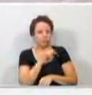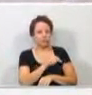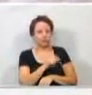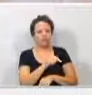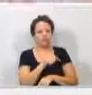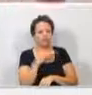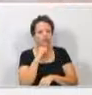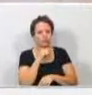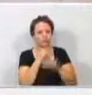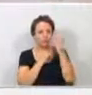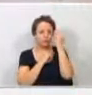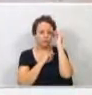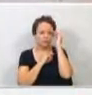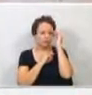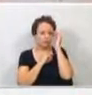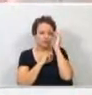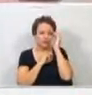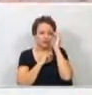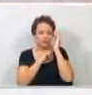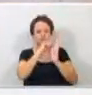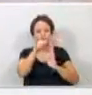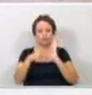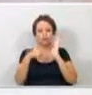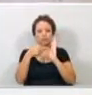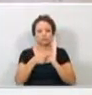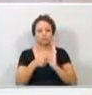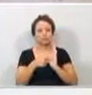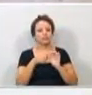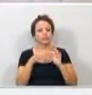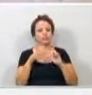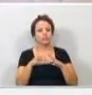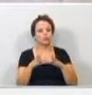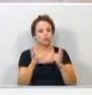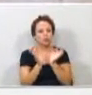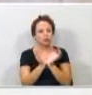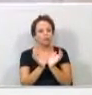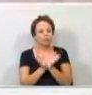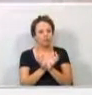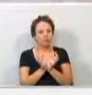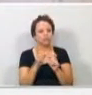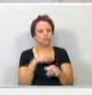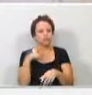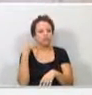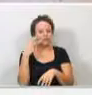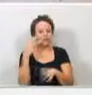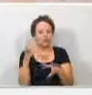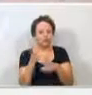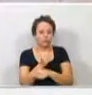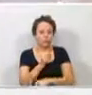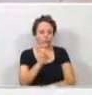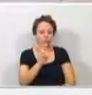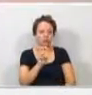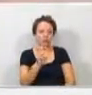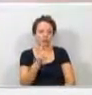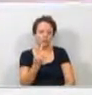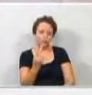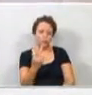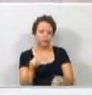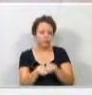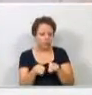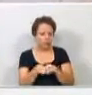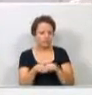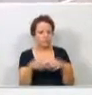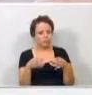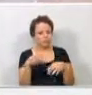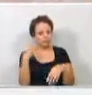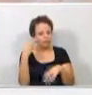de entender o coletivo e que a discussão se deu aqui com a aprovação de 52 vereadores, inclusive dos vereadores da bancada do seu próprio